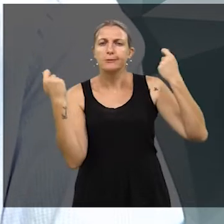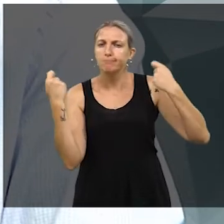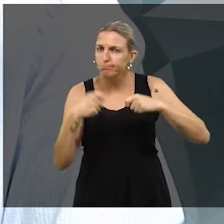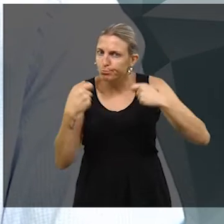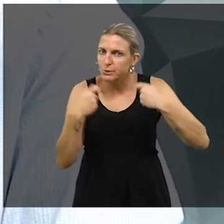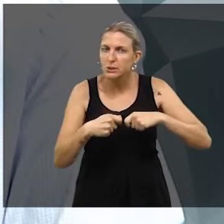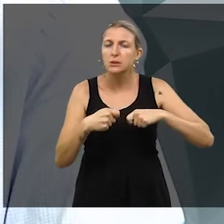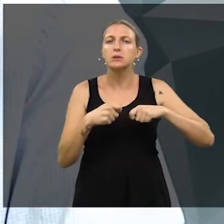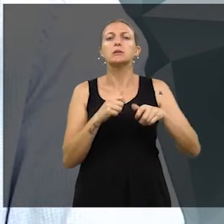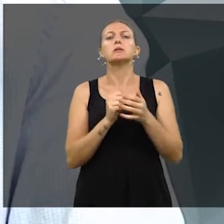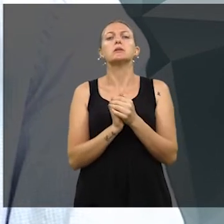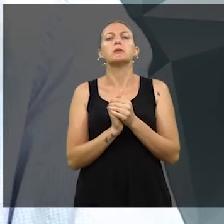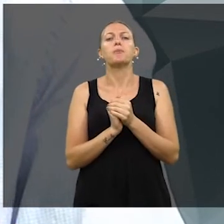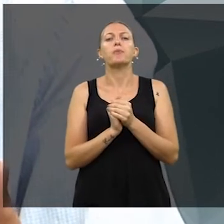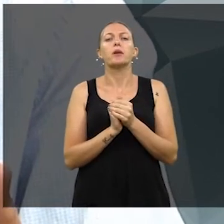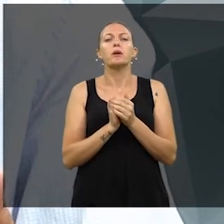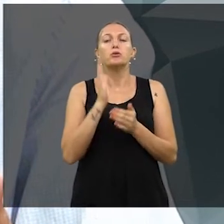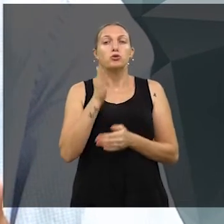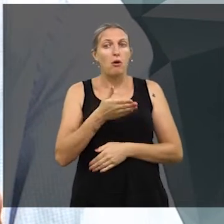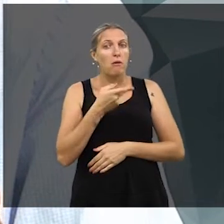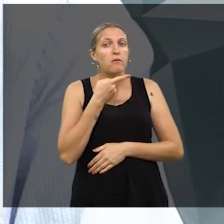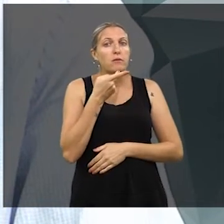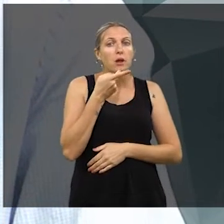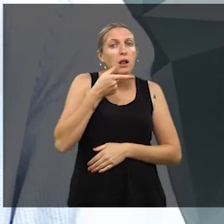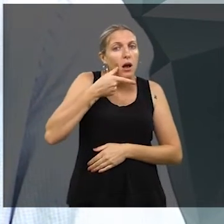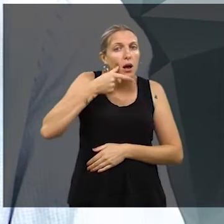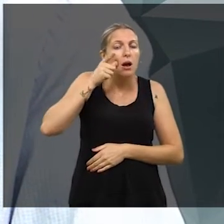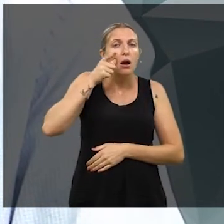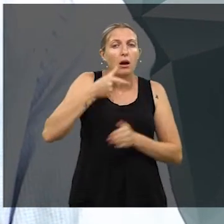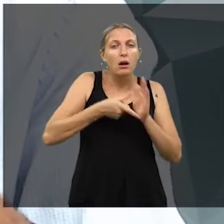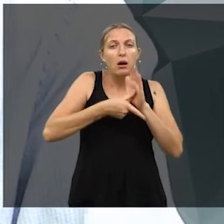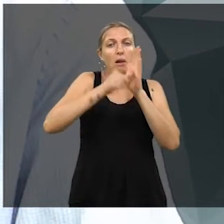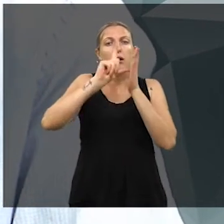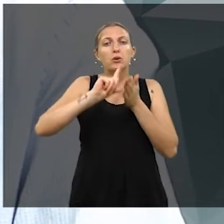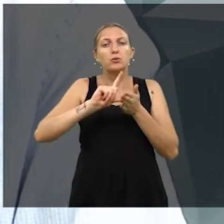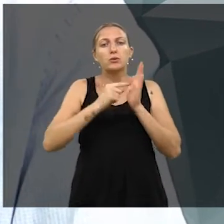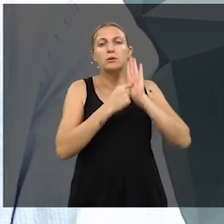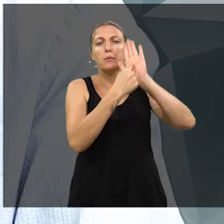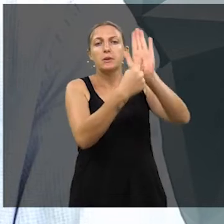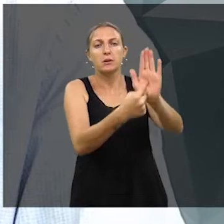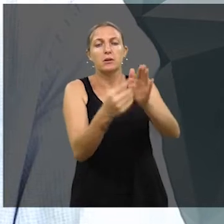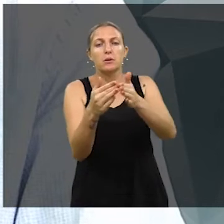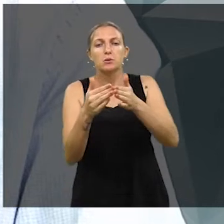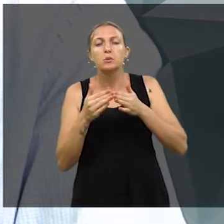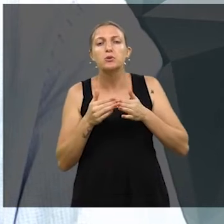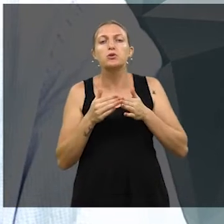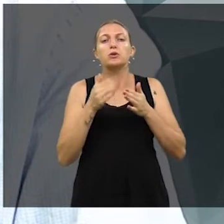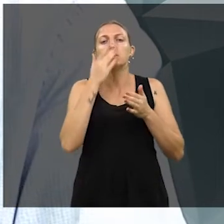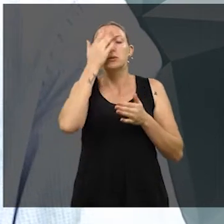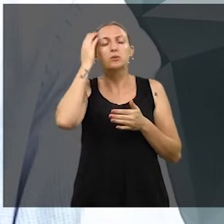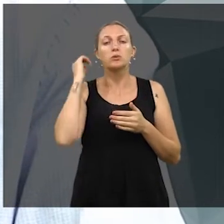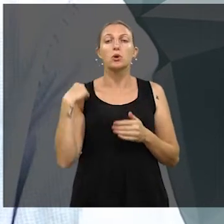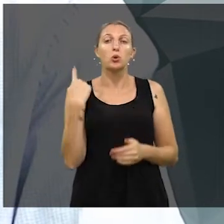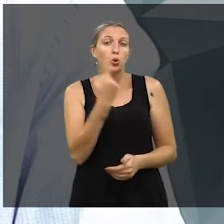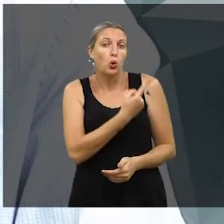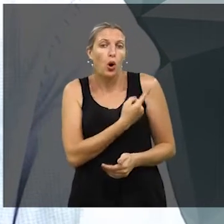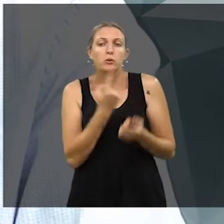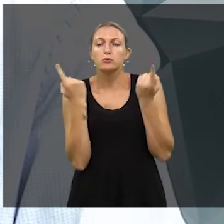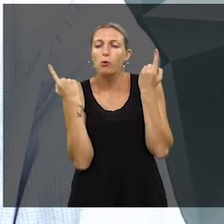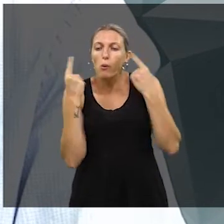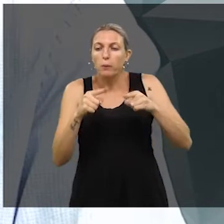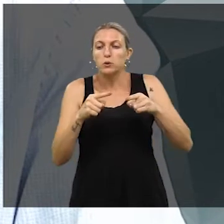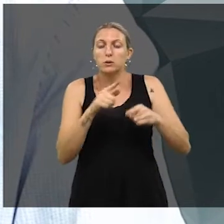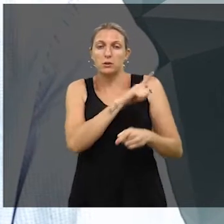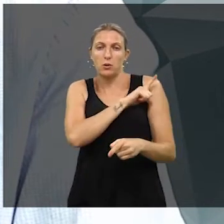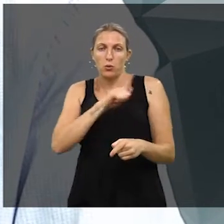precisam. Então, como eu já dizia anteriormente, apresentando os pedidos, as demandas, a gente é oposição ao governo